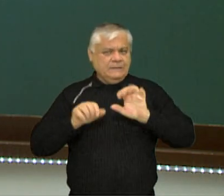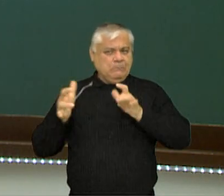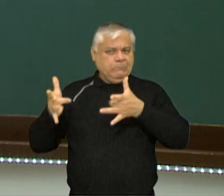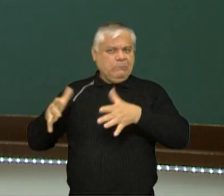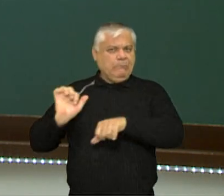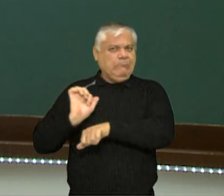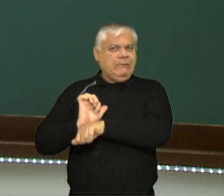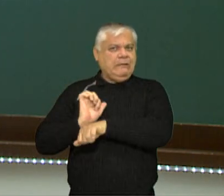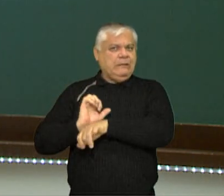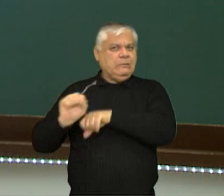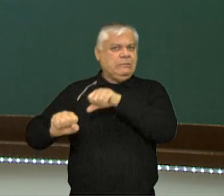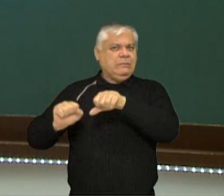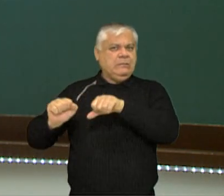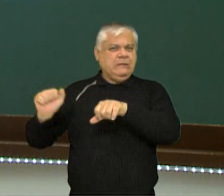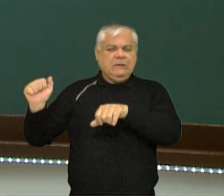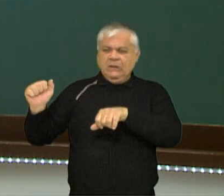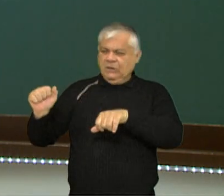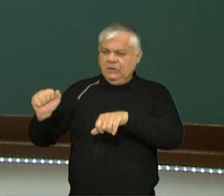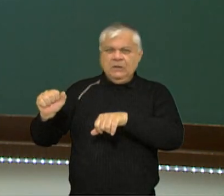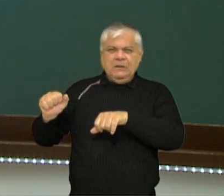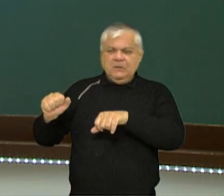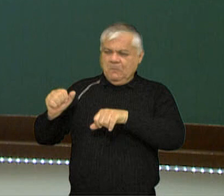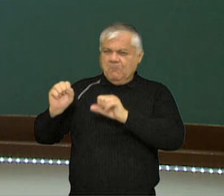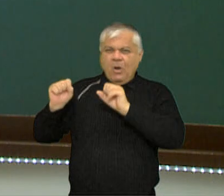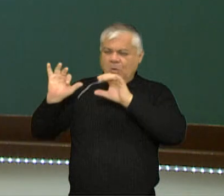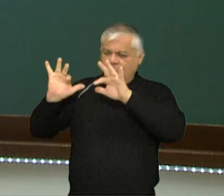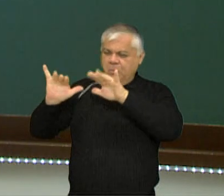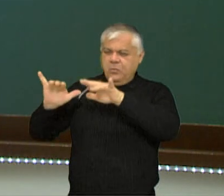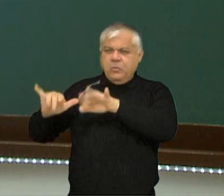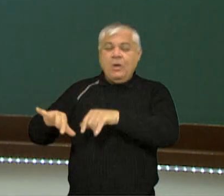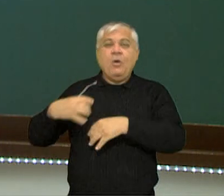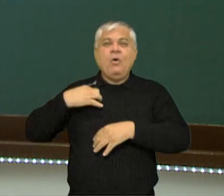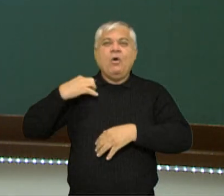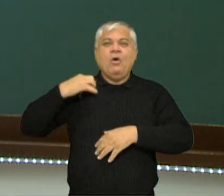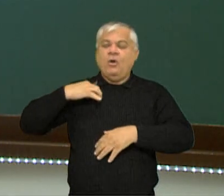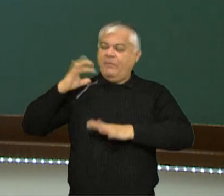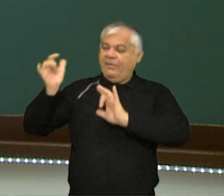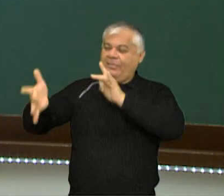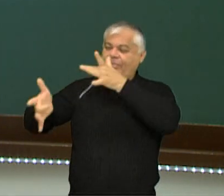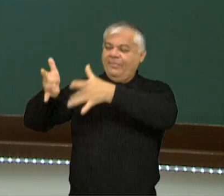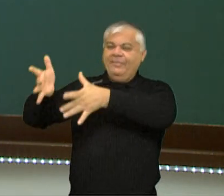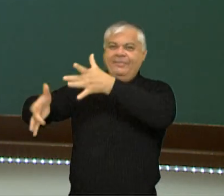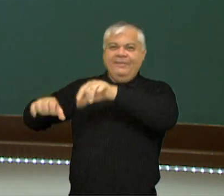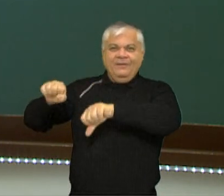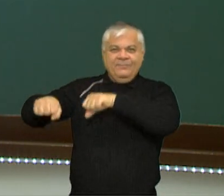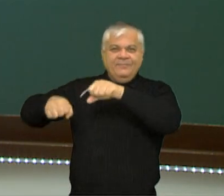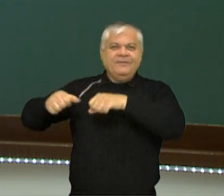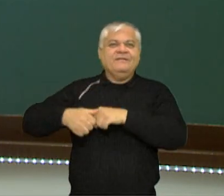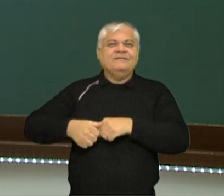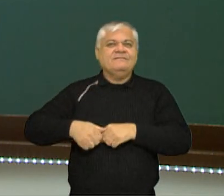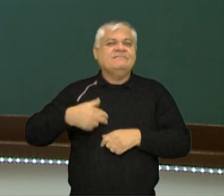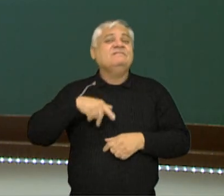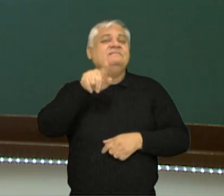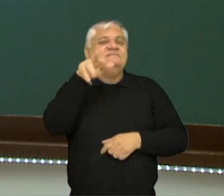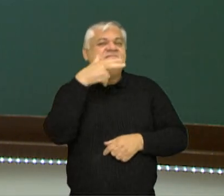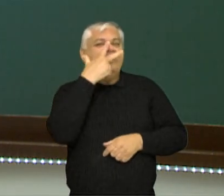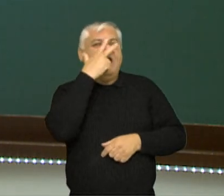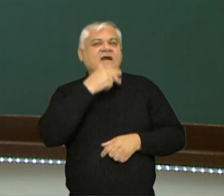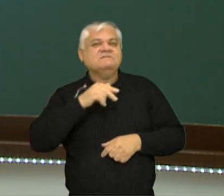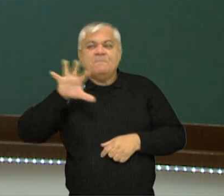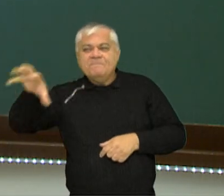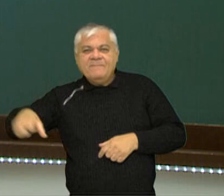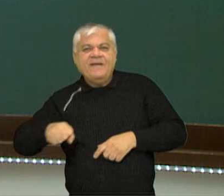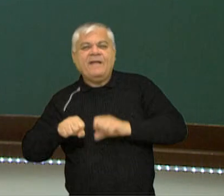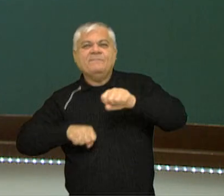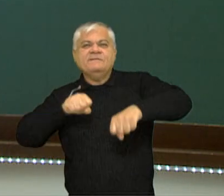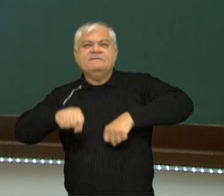lá, tá pegando pó, servindo de cabide para colocar outras coisas em cima? Que tal? O que você acha de pegar essa bicicleta